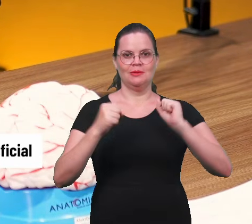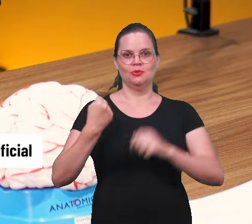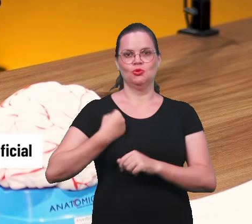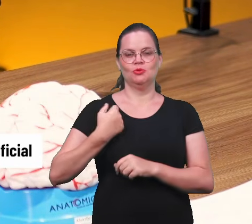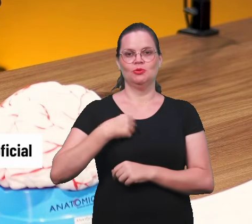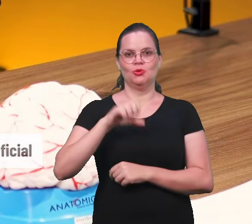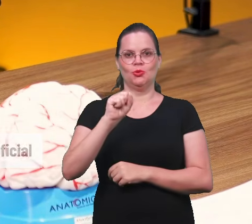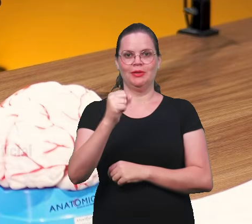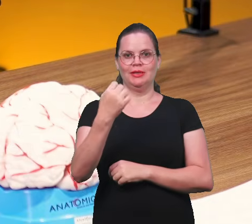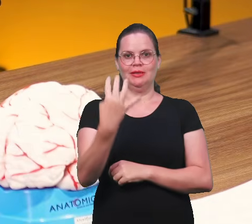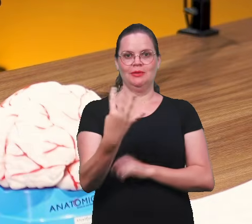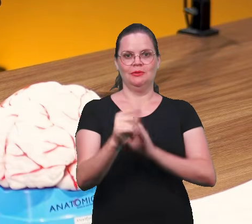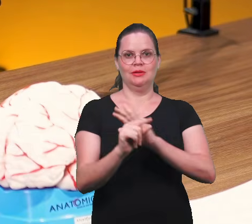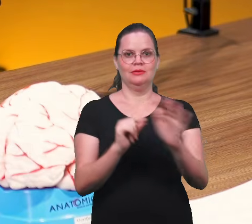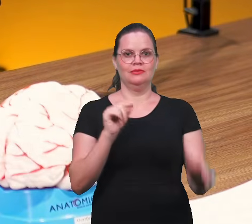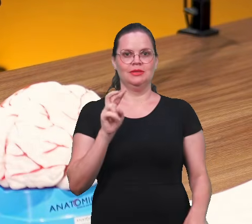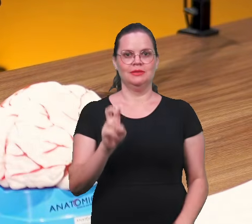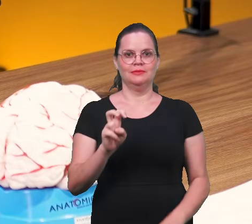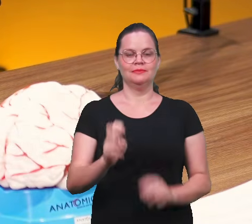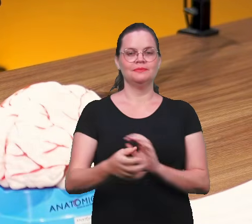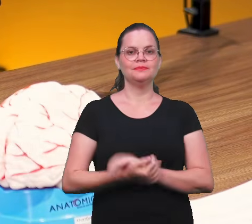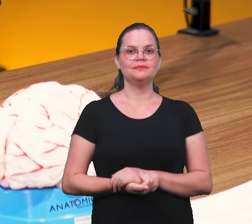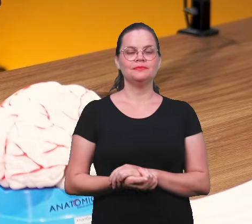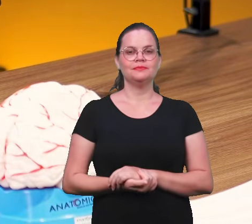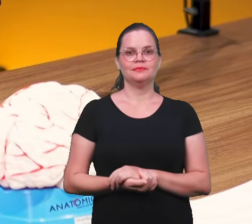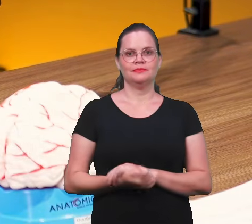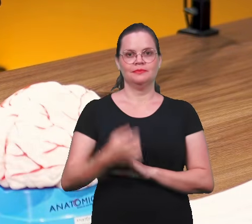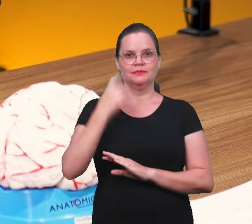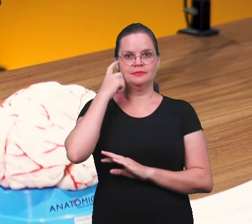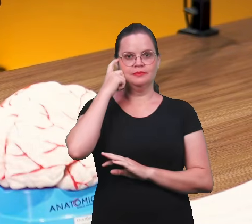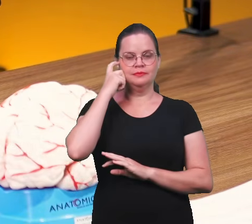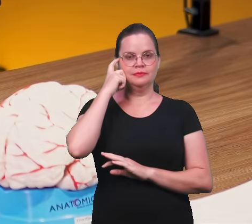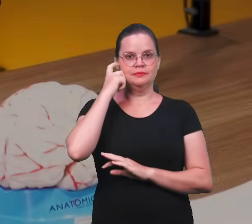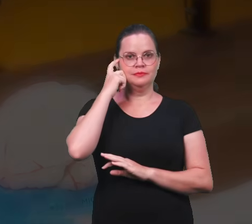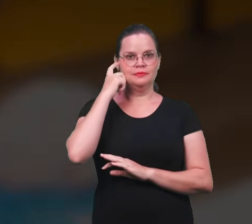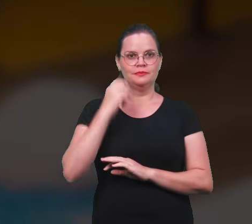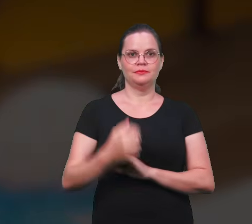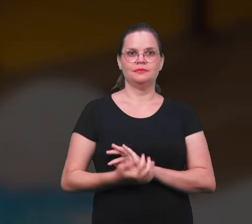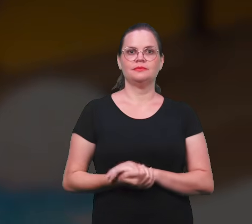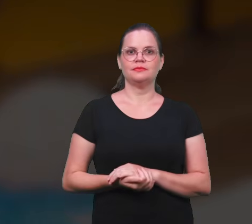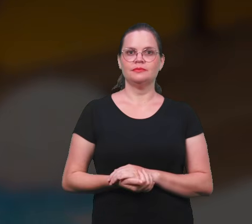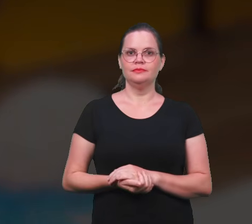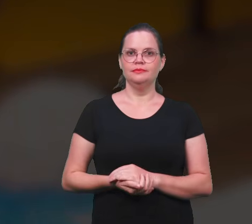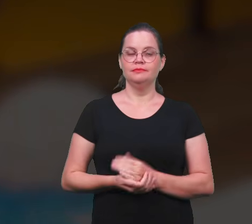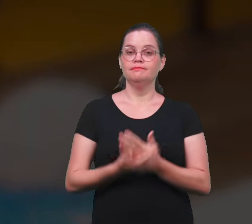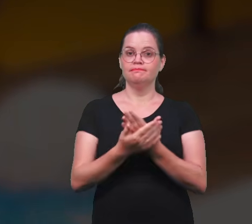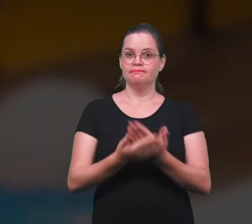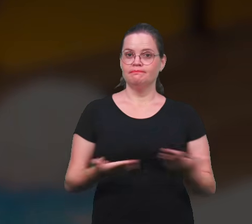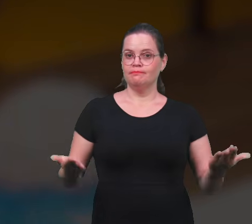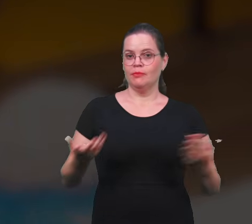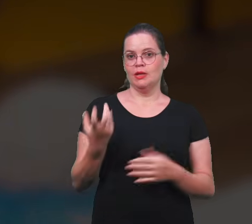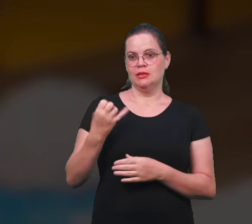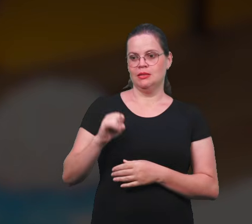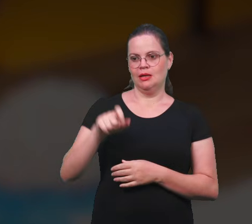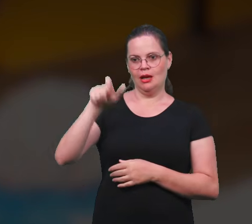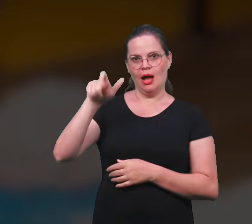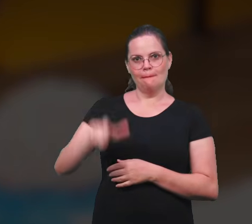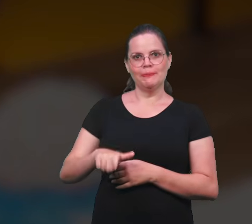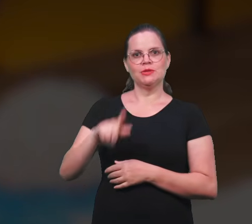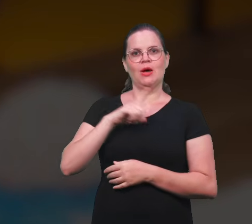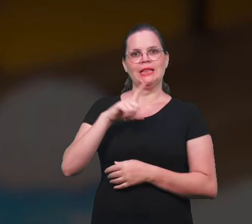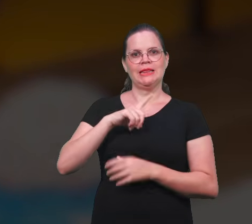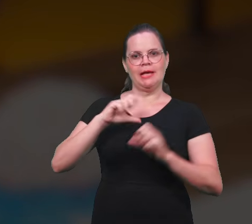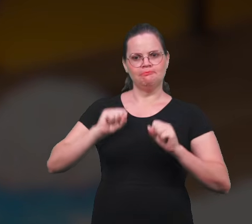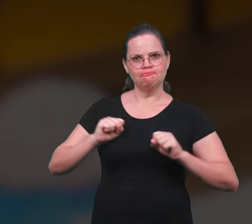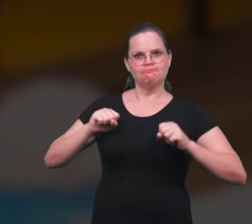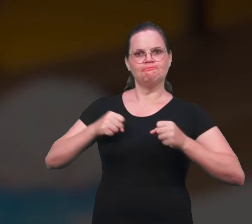84, verso 5. E a palavra do Senhor nos diz assim: bem-aventurado o homem cuja força